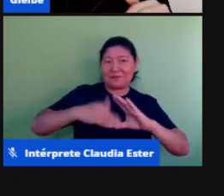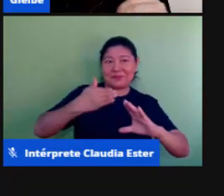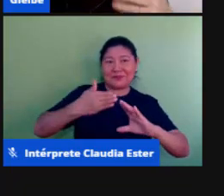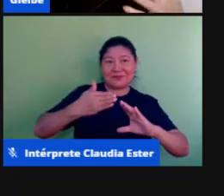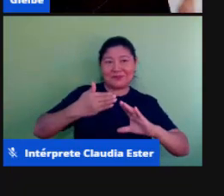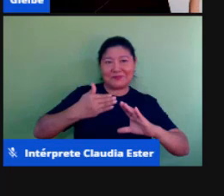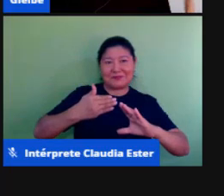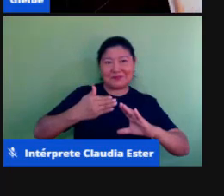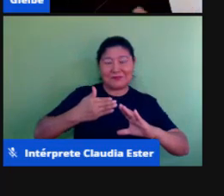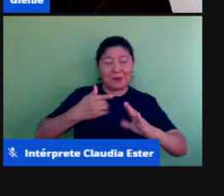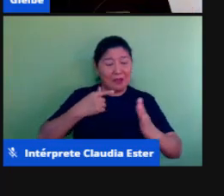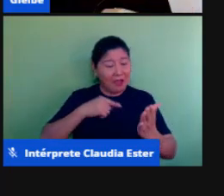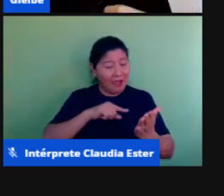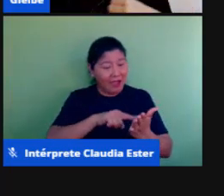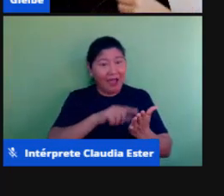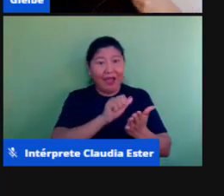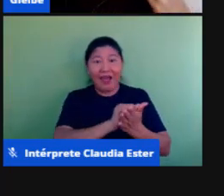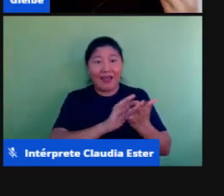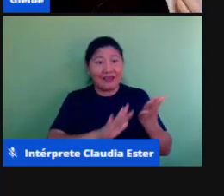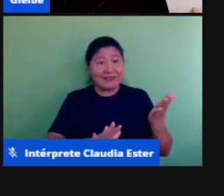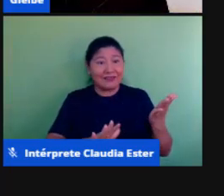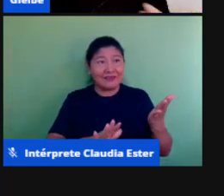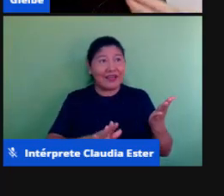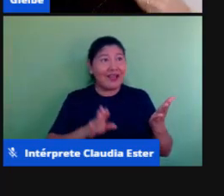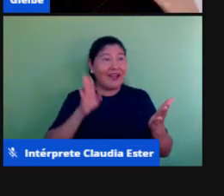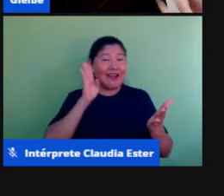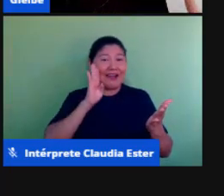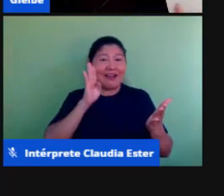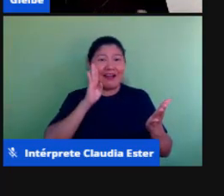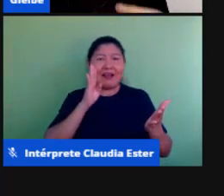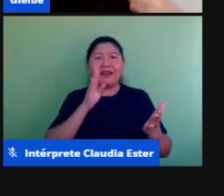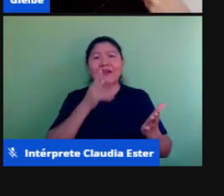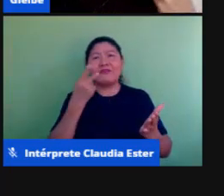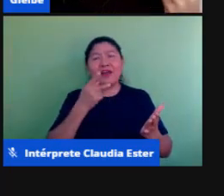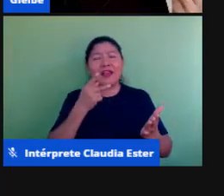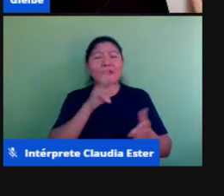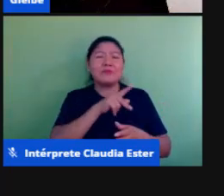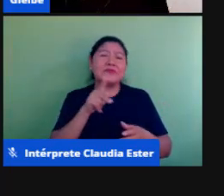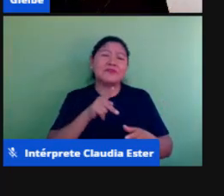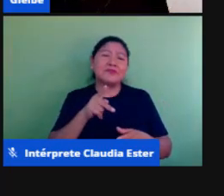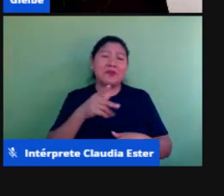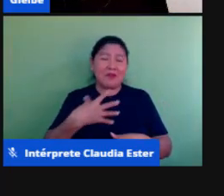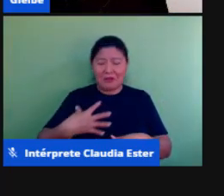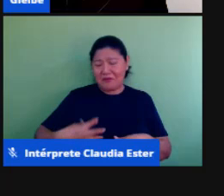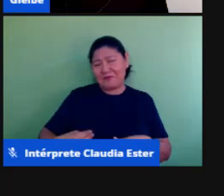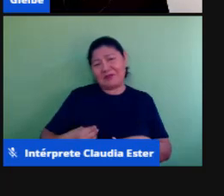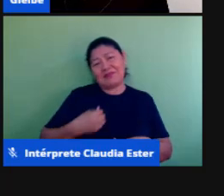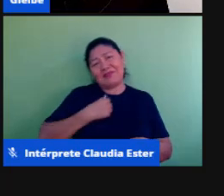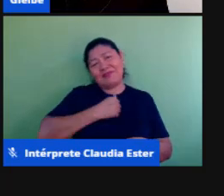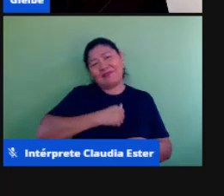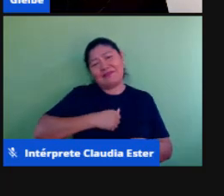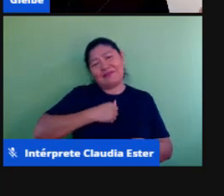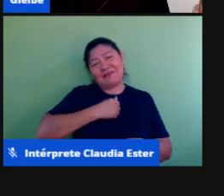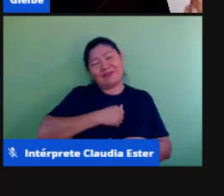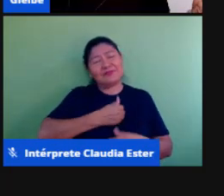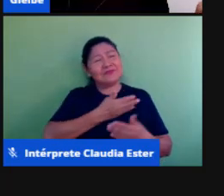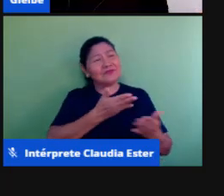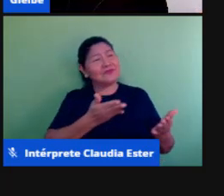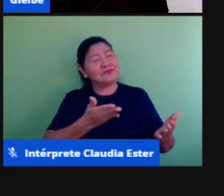vocês? Professora, meu filho está com saudade, ele quer te ver, ele só queria te mandar um beijo. Puxa, 9 horas da